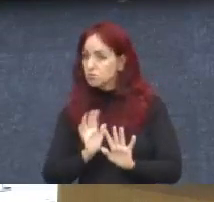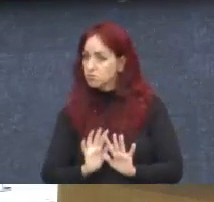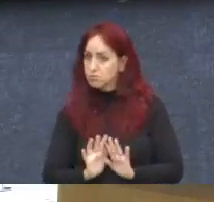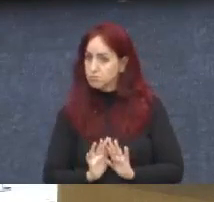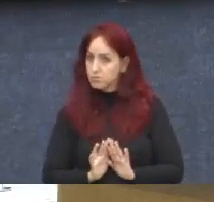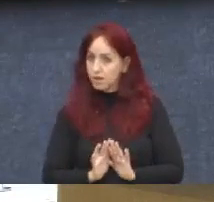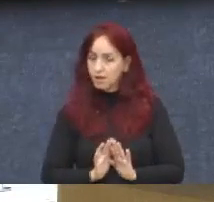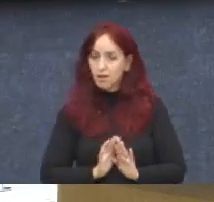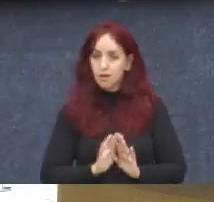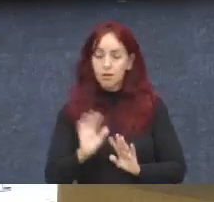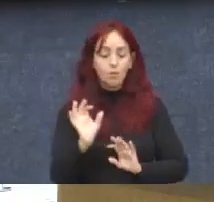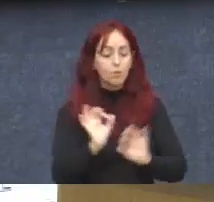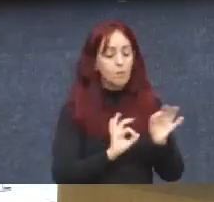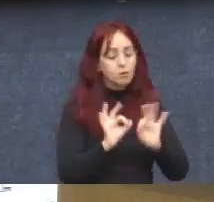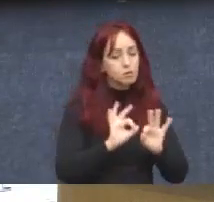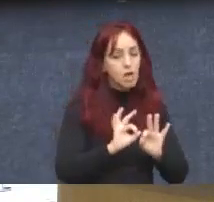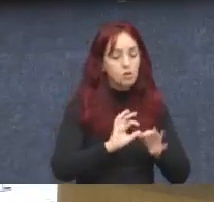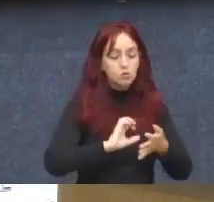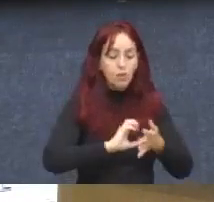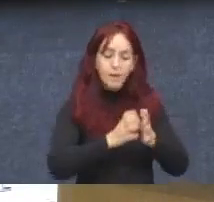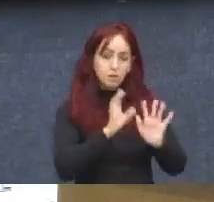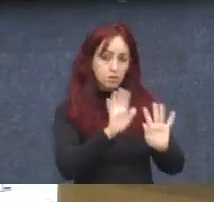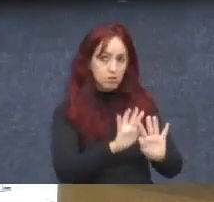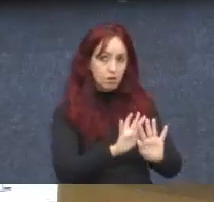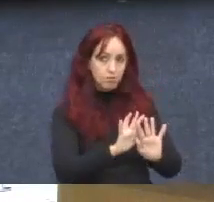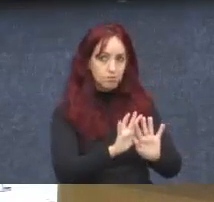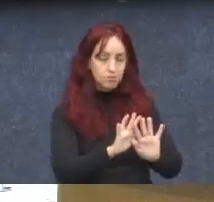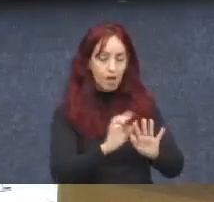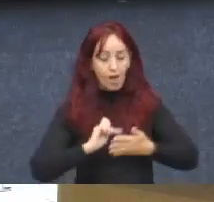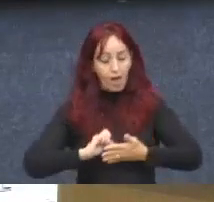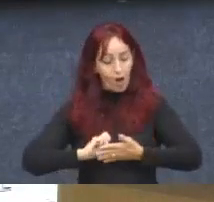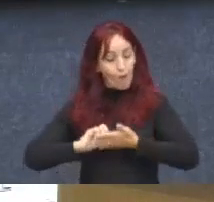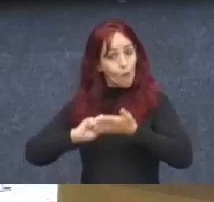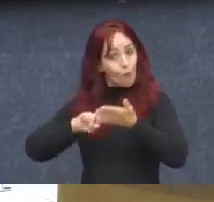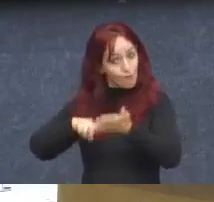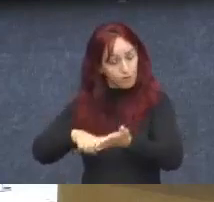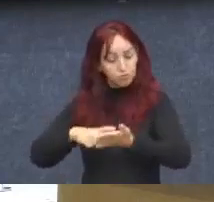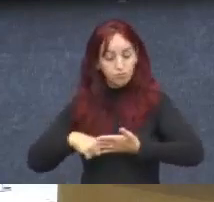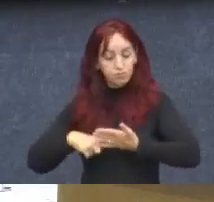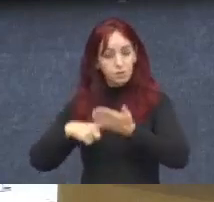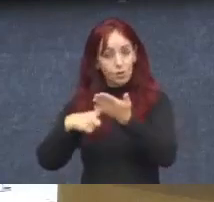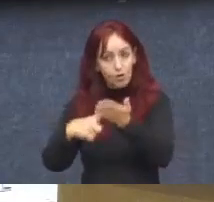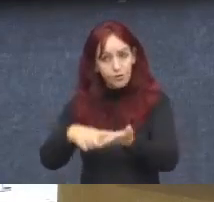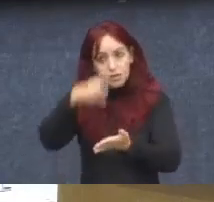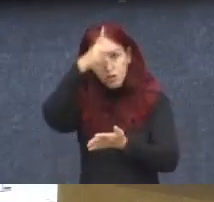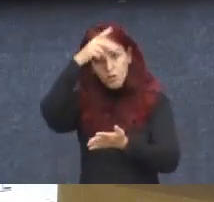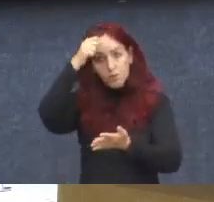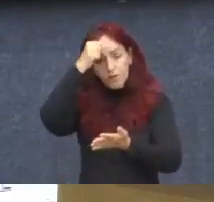de partido, é um convite que recebi do prefeito de Belo